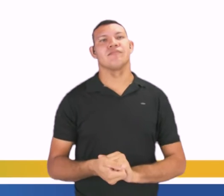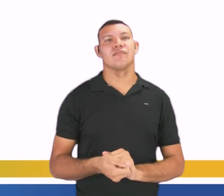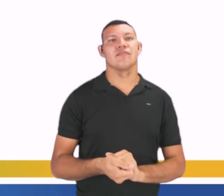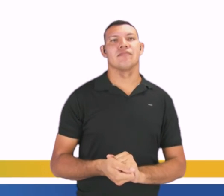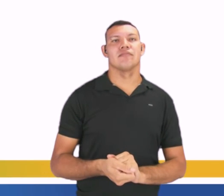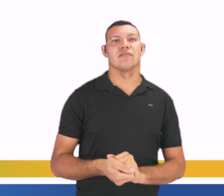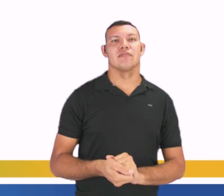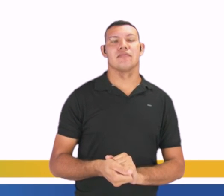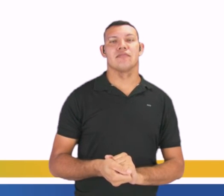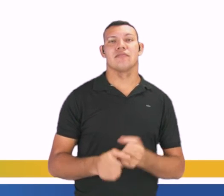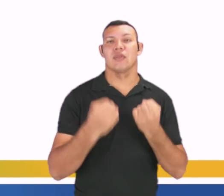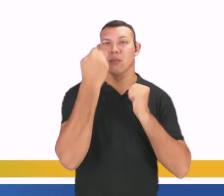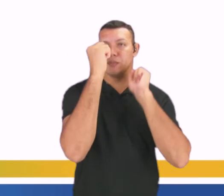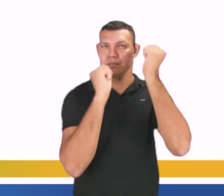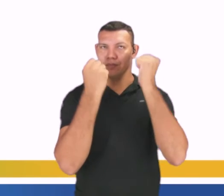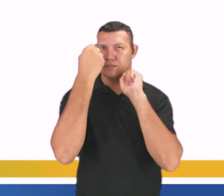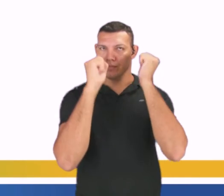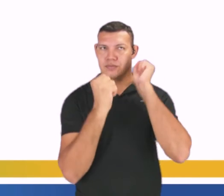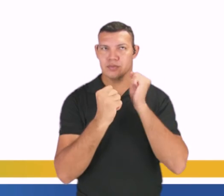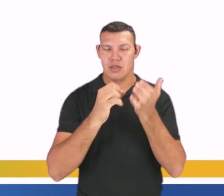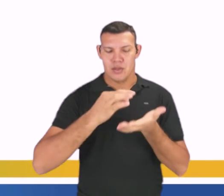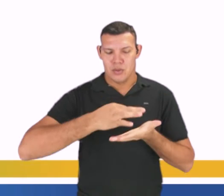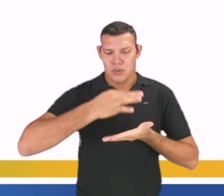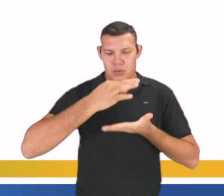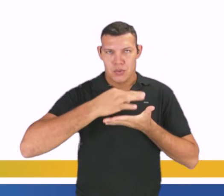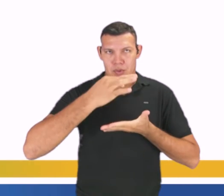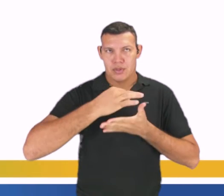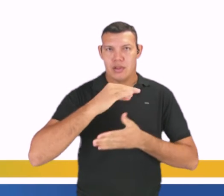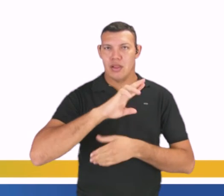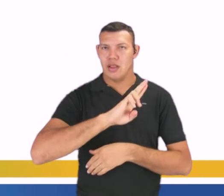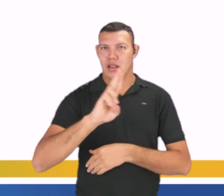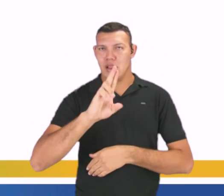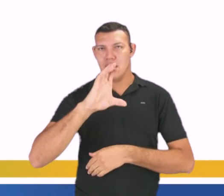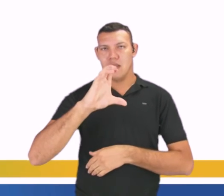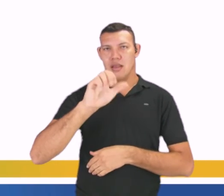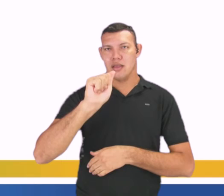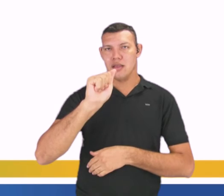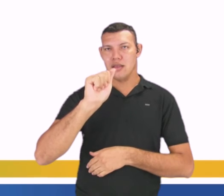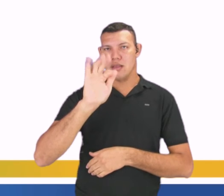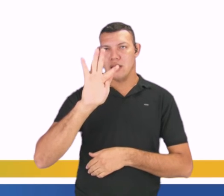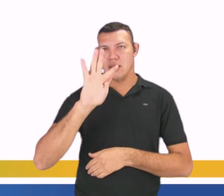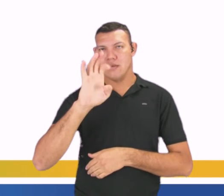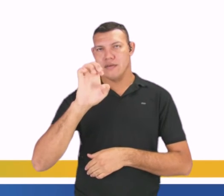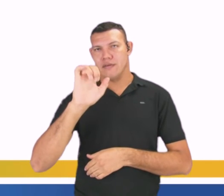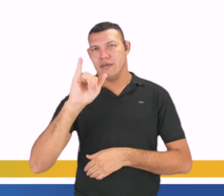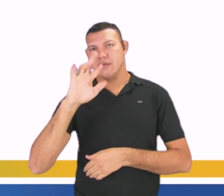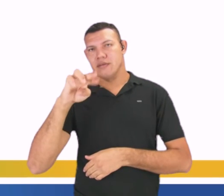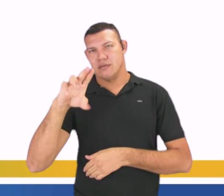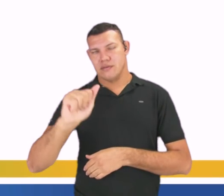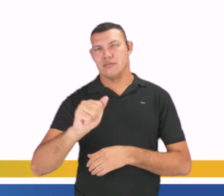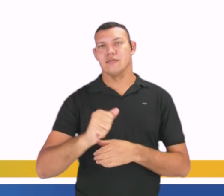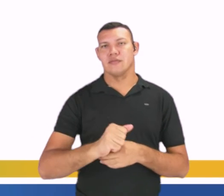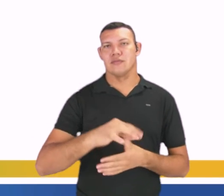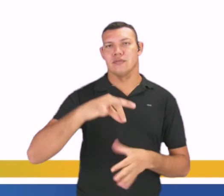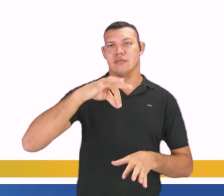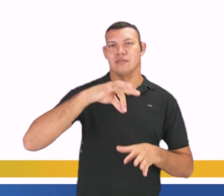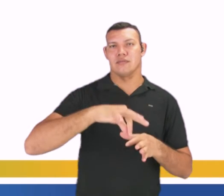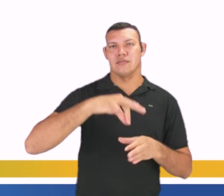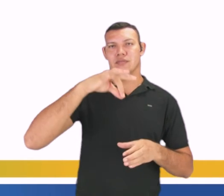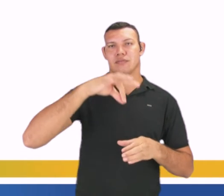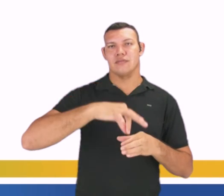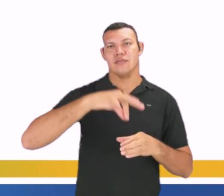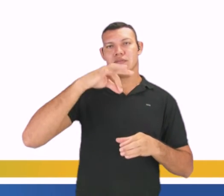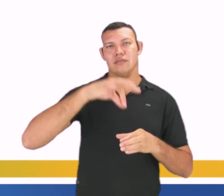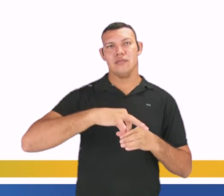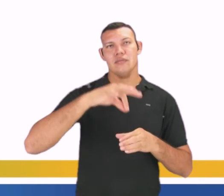produtos industrializados com cafeína, refrigerantes, também existem os chás, né? Então, todas